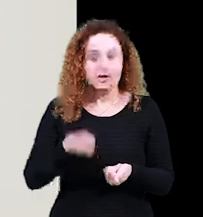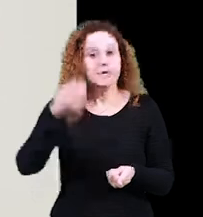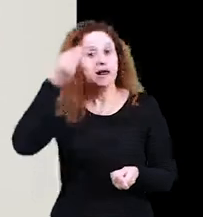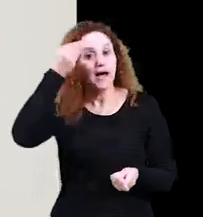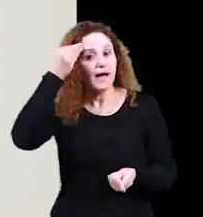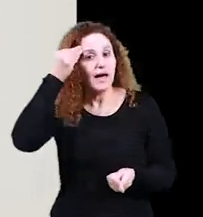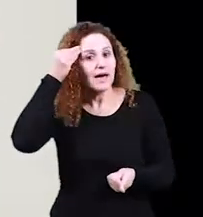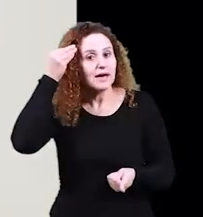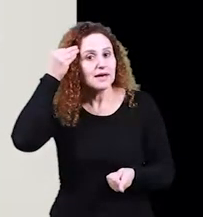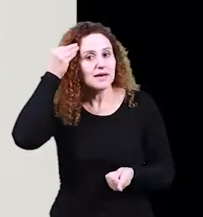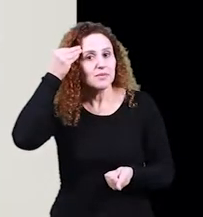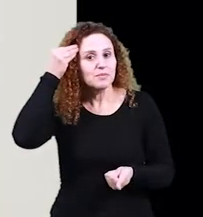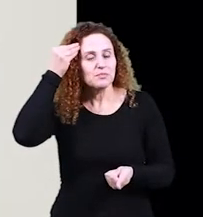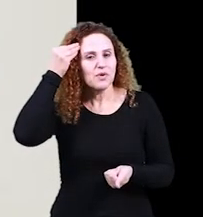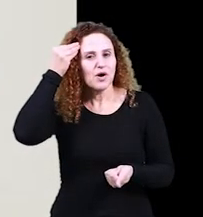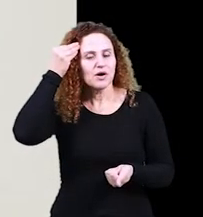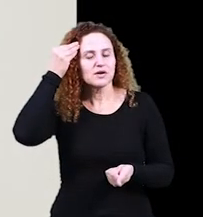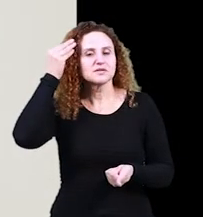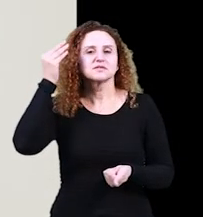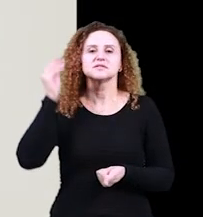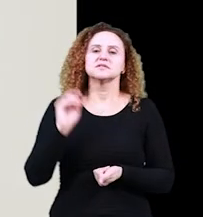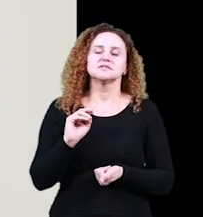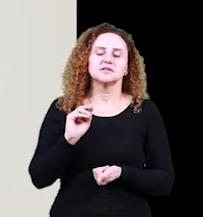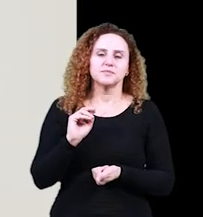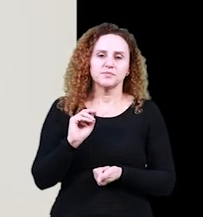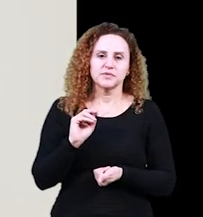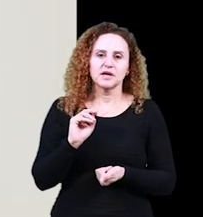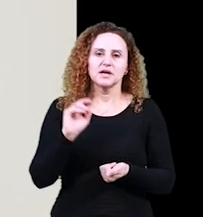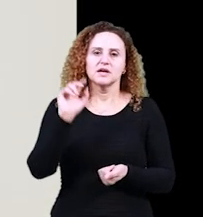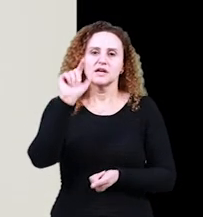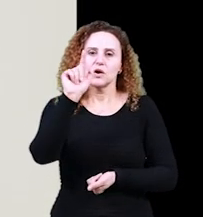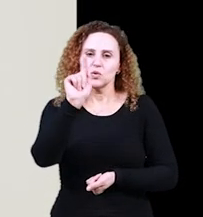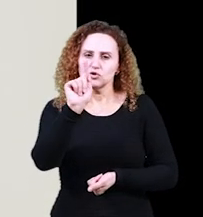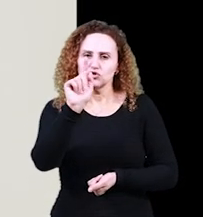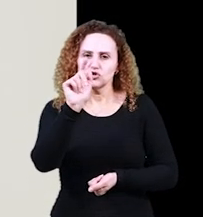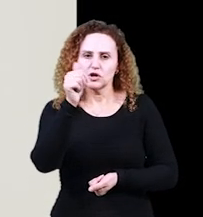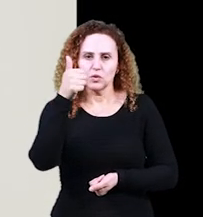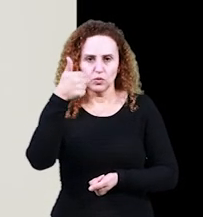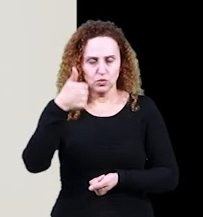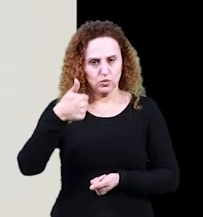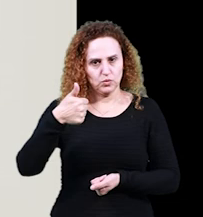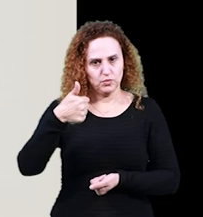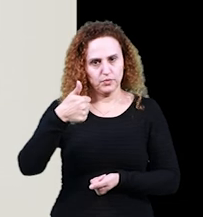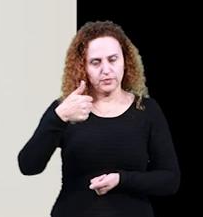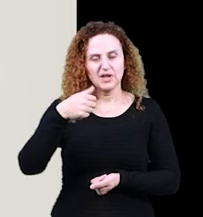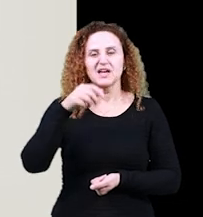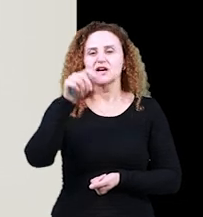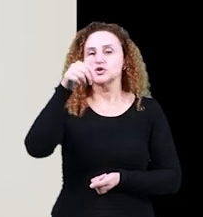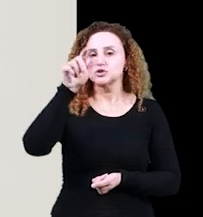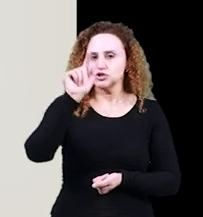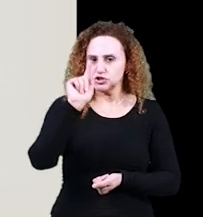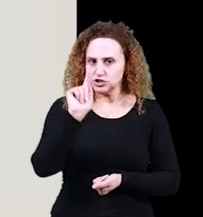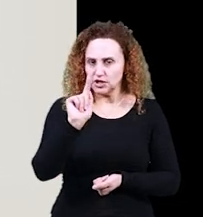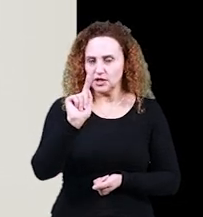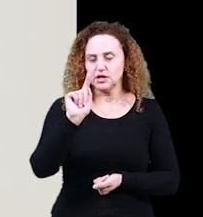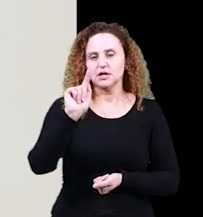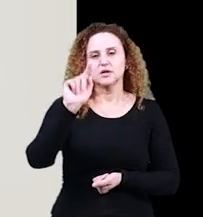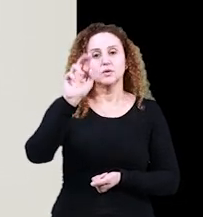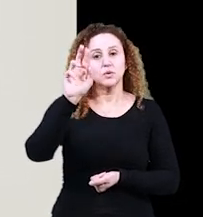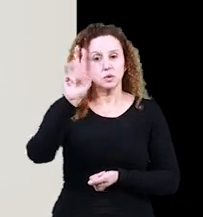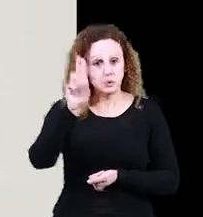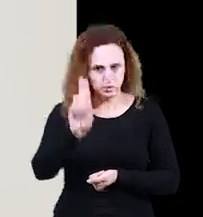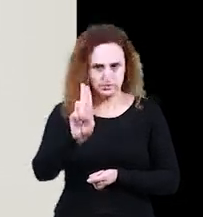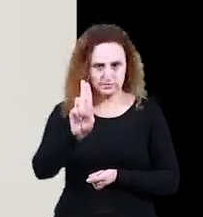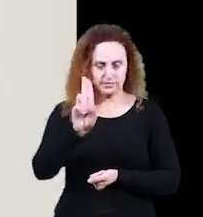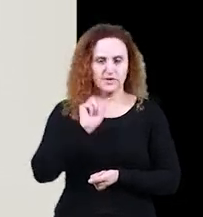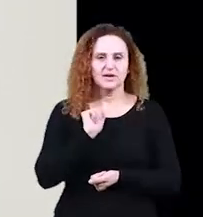pela hipótese da existência de uma gramática Universal que a gente chama de jeú o que que seria ojeo é o conjunto